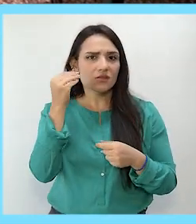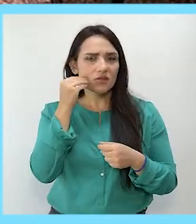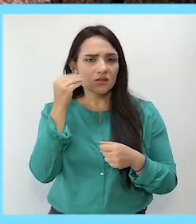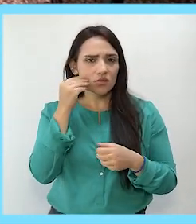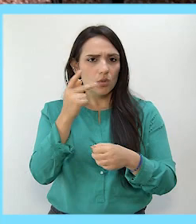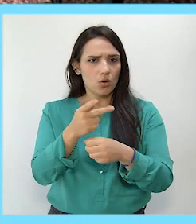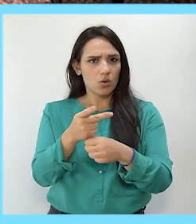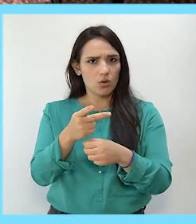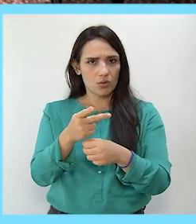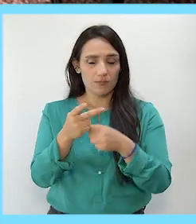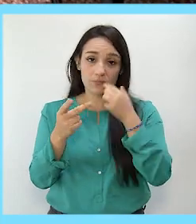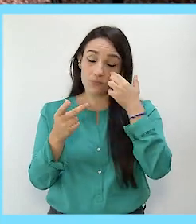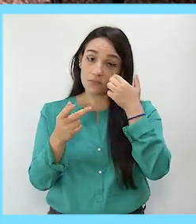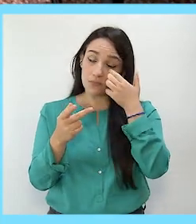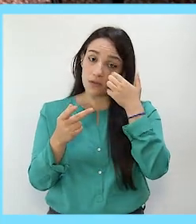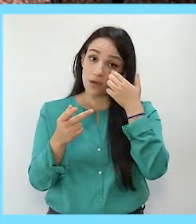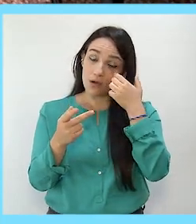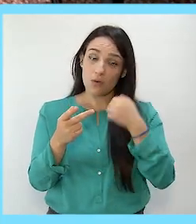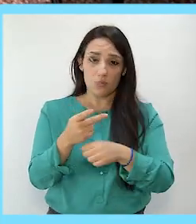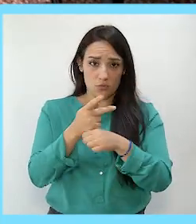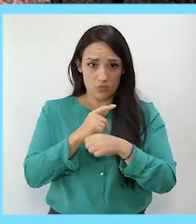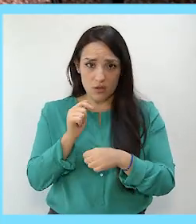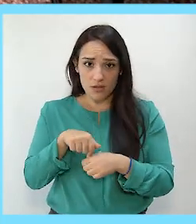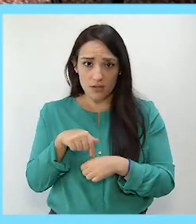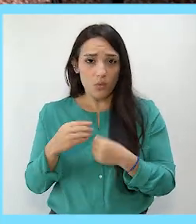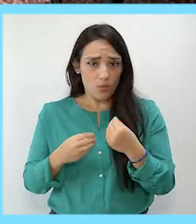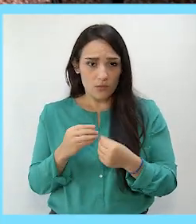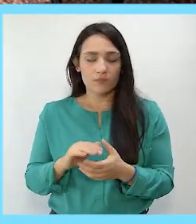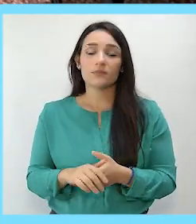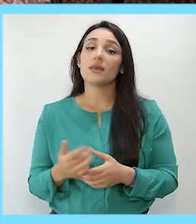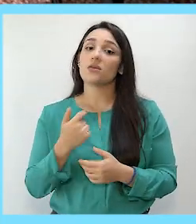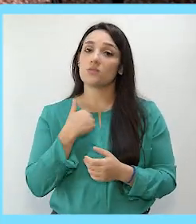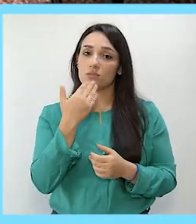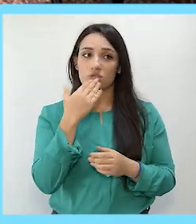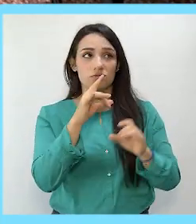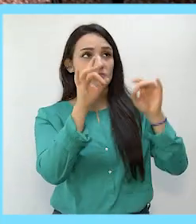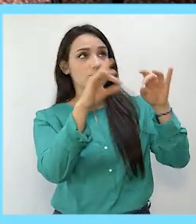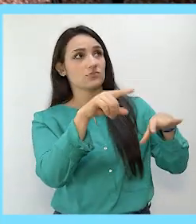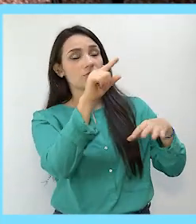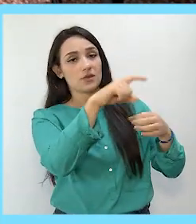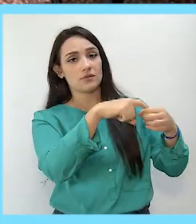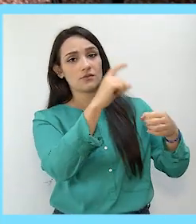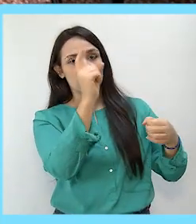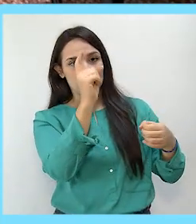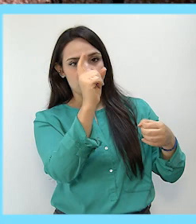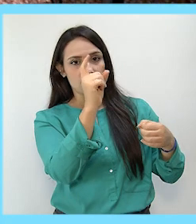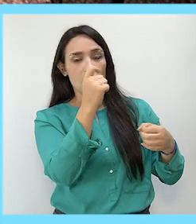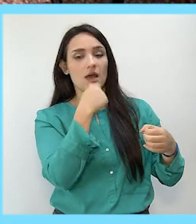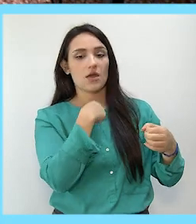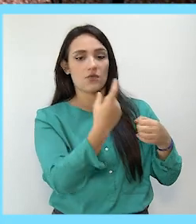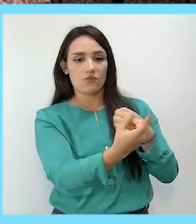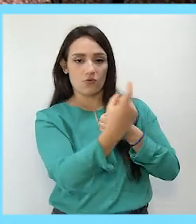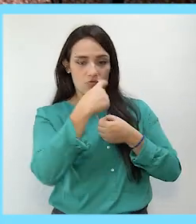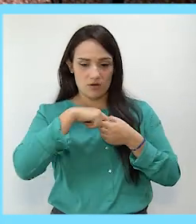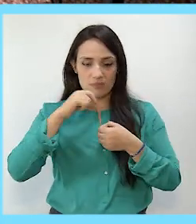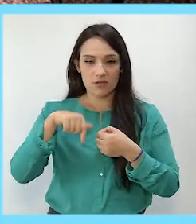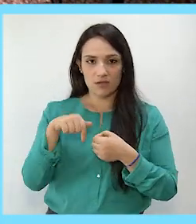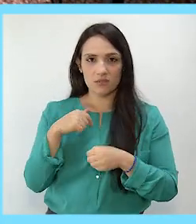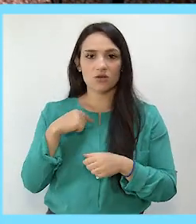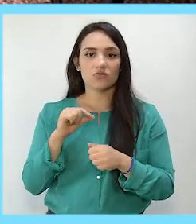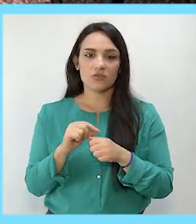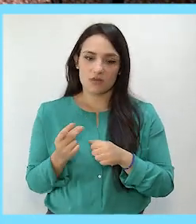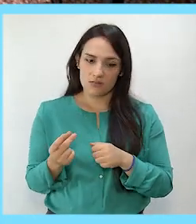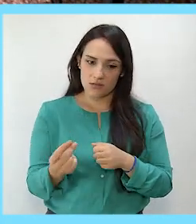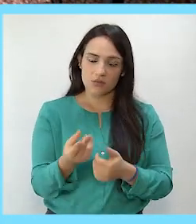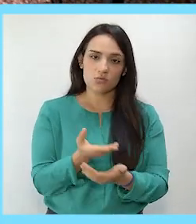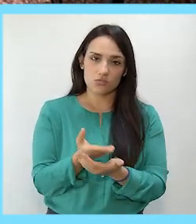Mato Grosso do Sul? Eu me exonerei lá, eu me exonerei, e aí eu voltei para cá e fiquei mais um tempo